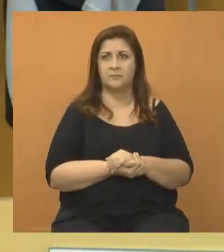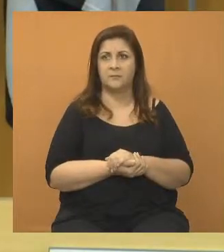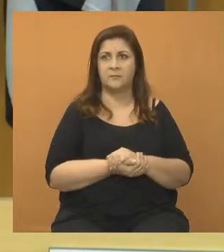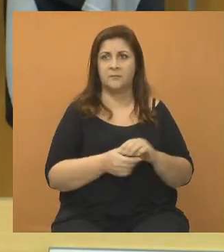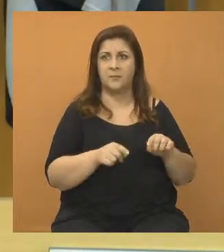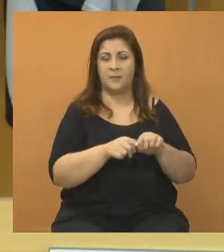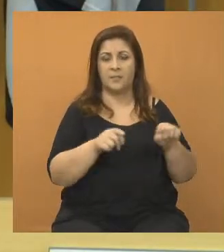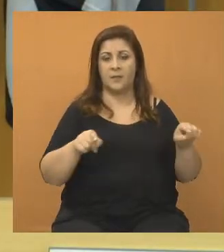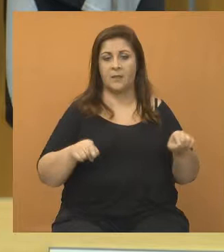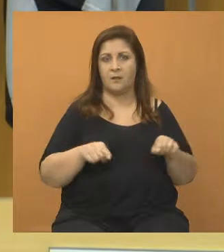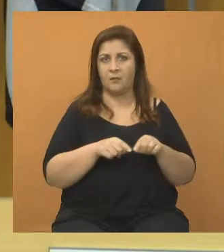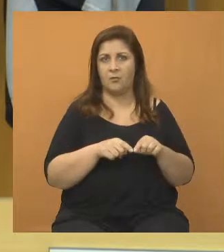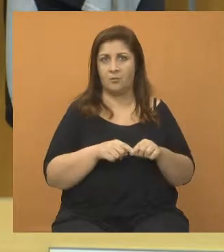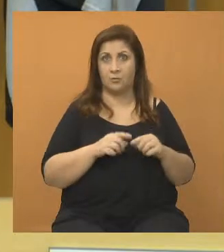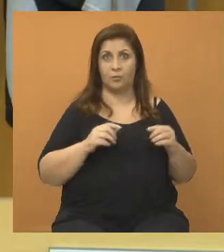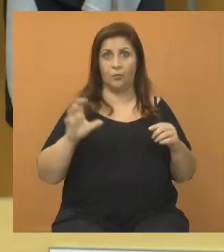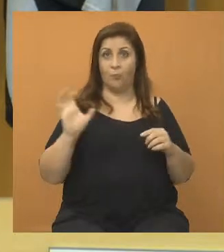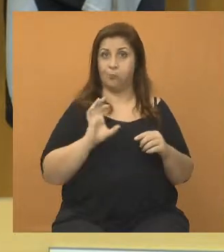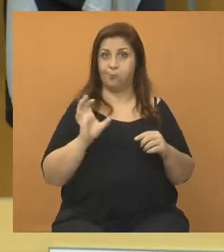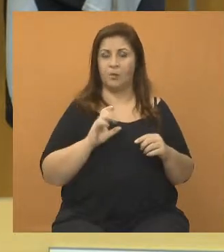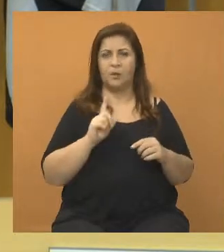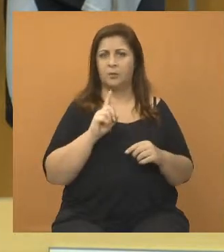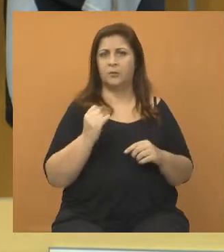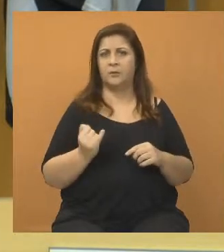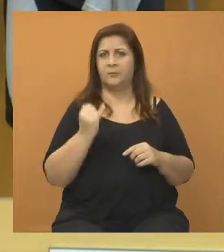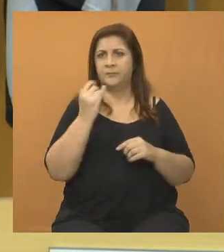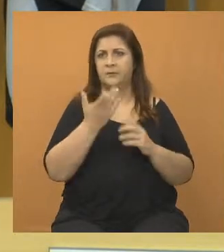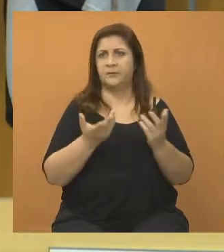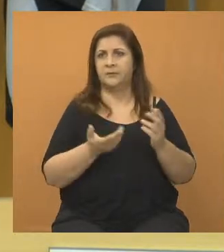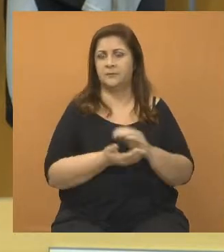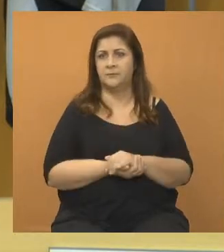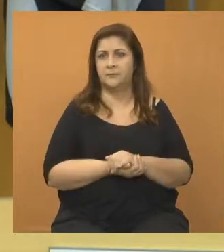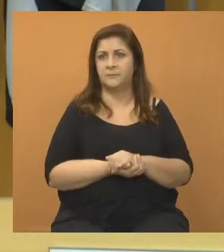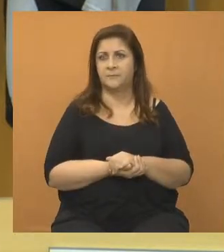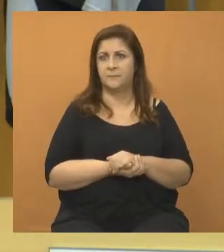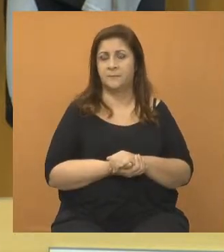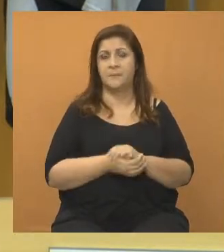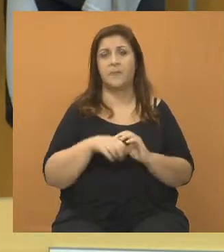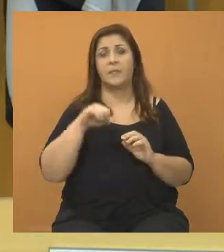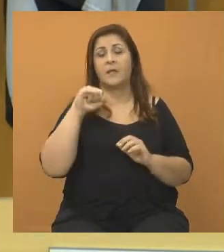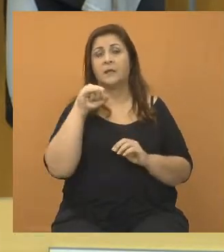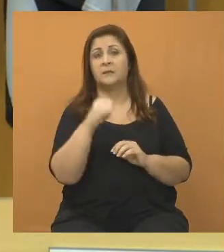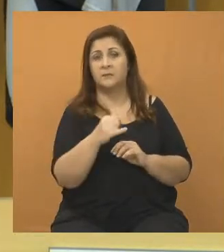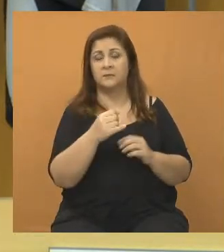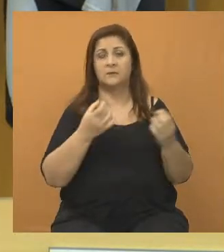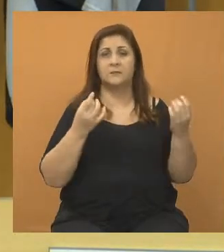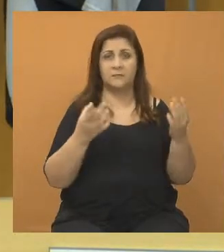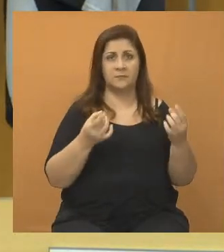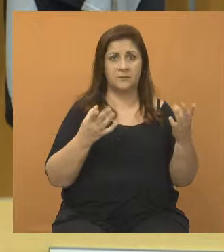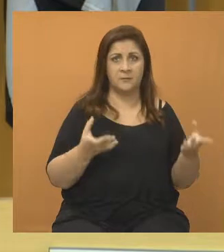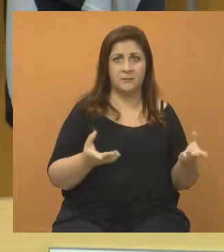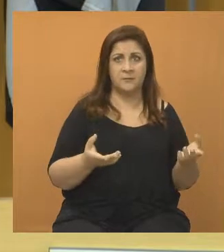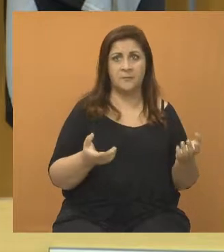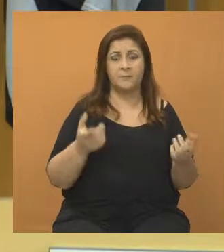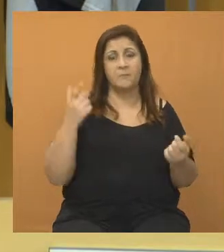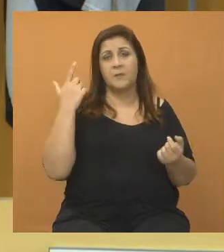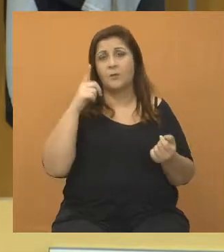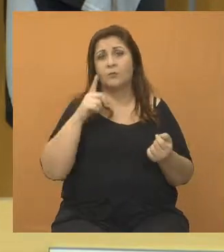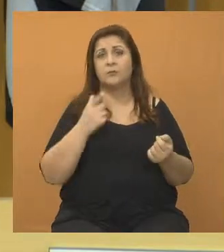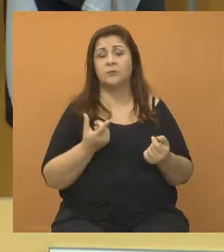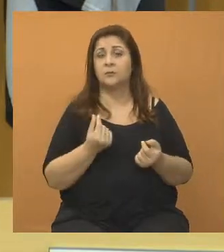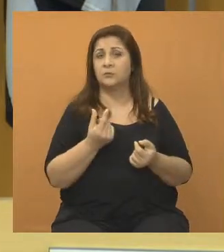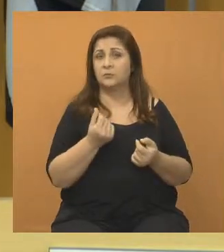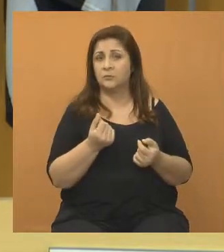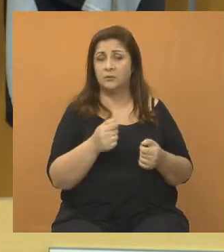para a Fundação, é interessante que ela leiloe esses imóveis e que consiga, com valor, produzir o maior número